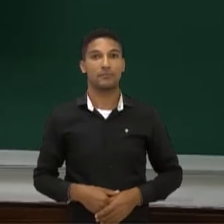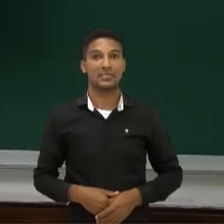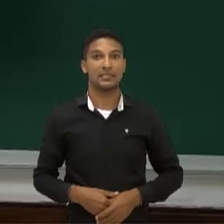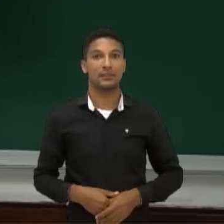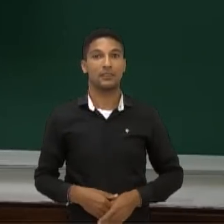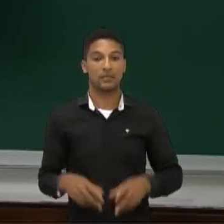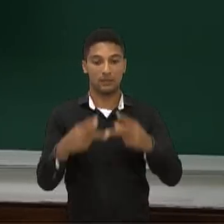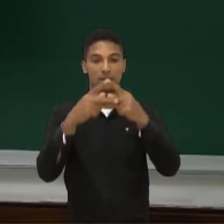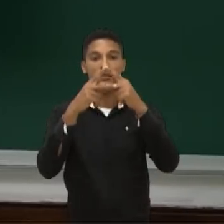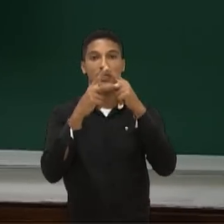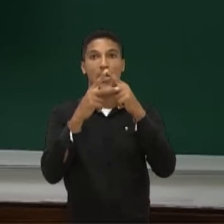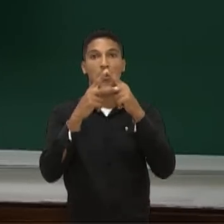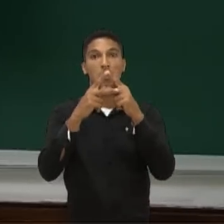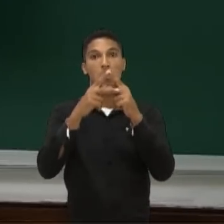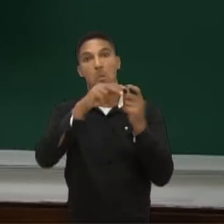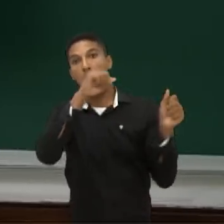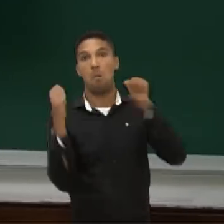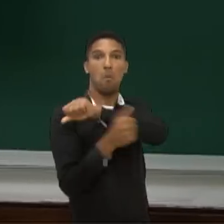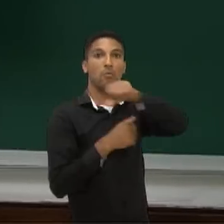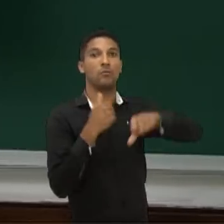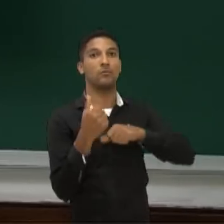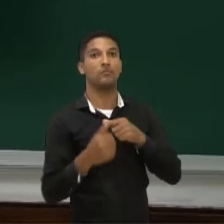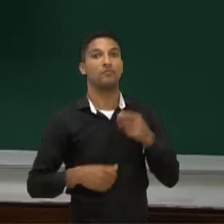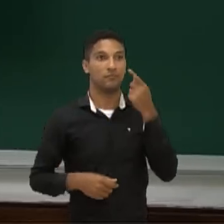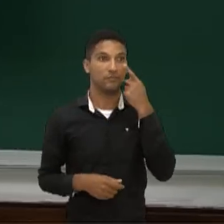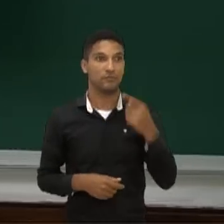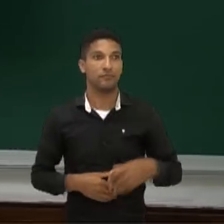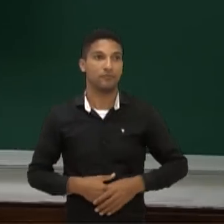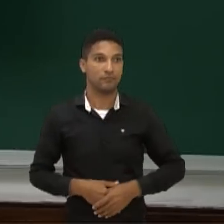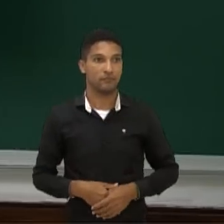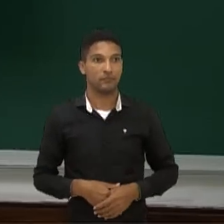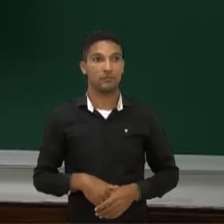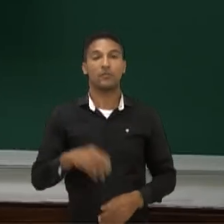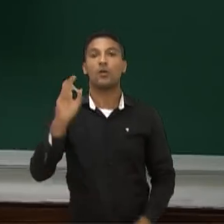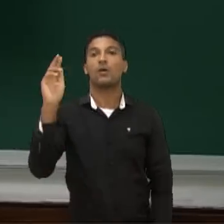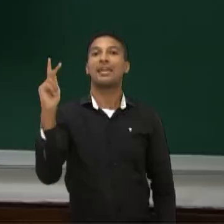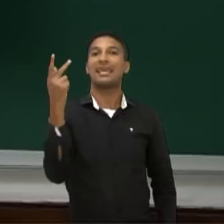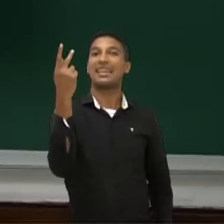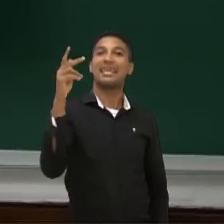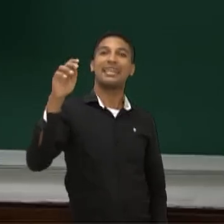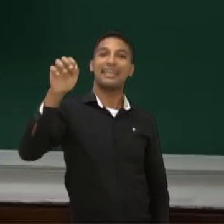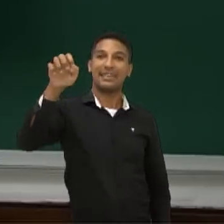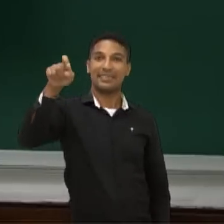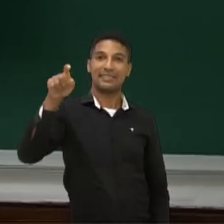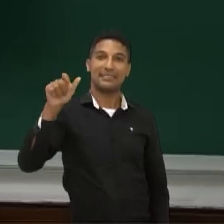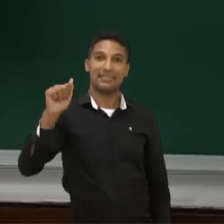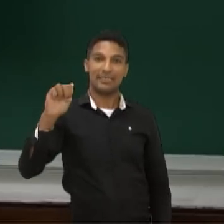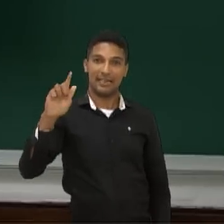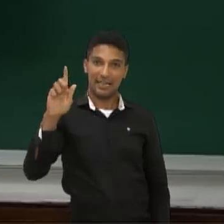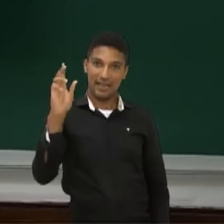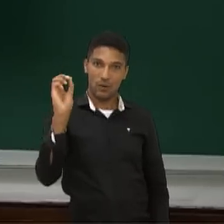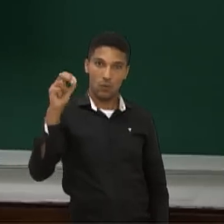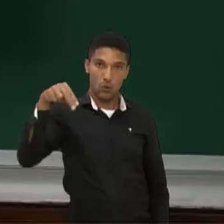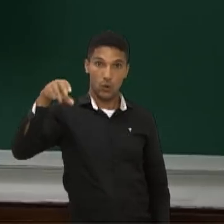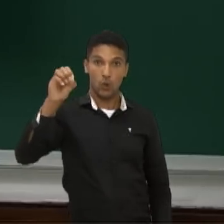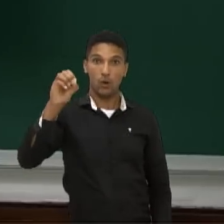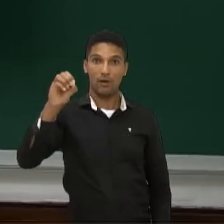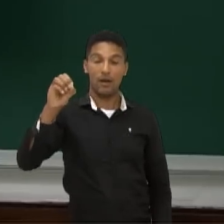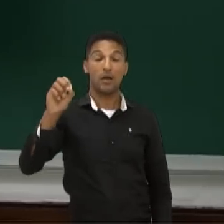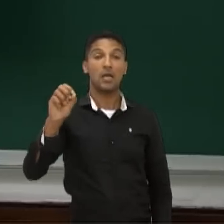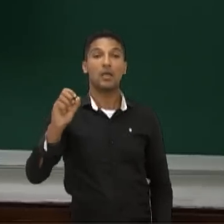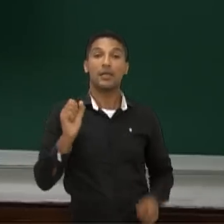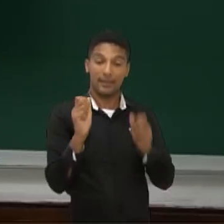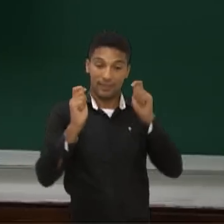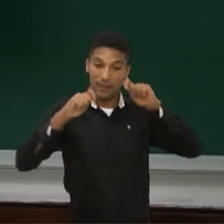eu vou explicar passo a passo para vocês. Eu tenho lá, o hexágono pode ser decomposto em 6 triângulos, não pode? Eu tenho lá um